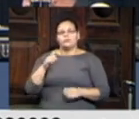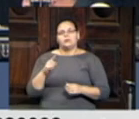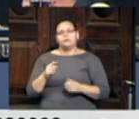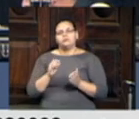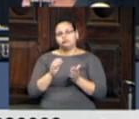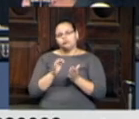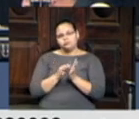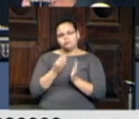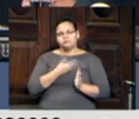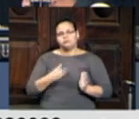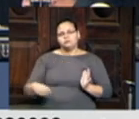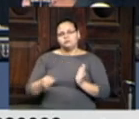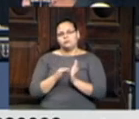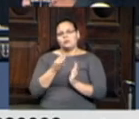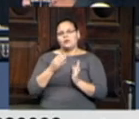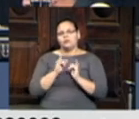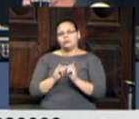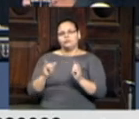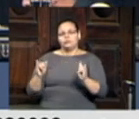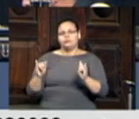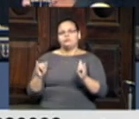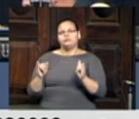promulgação. Anuncio